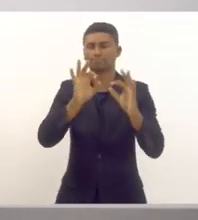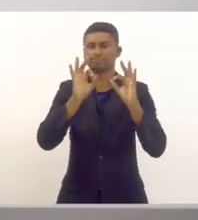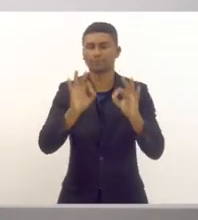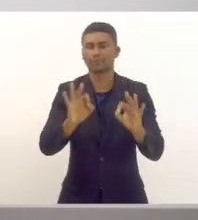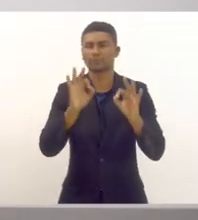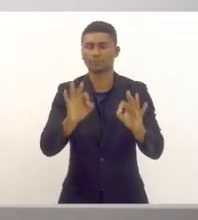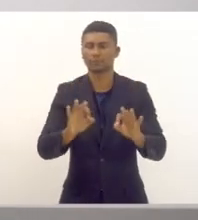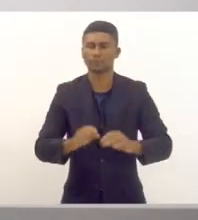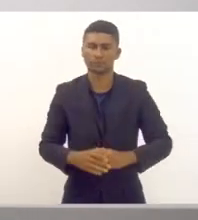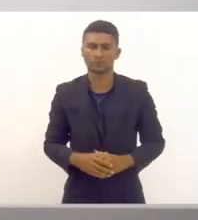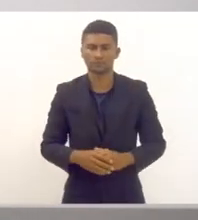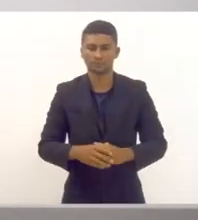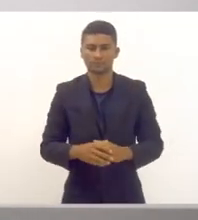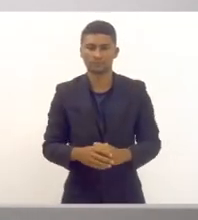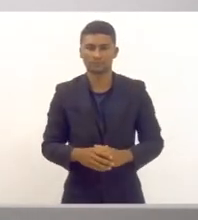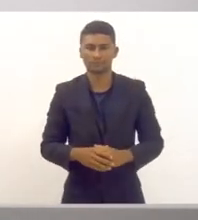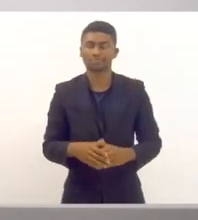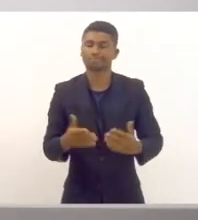tanto